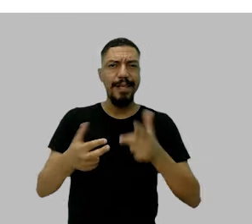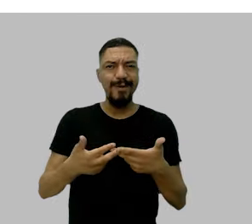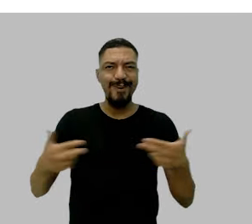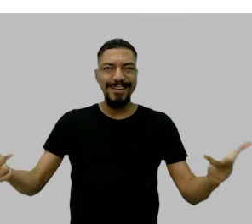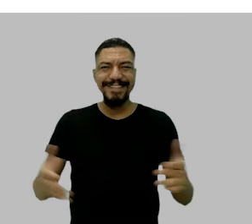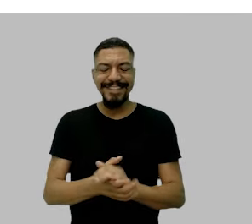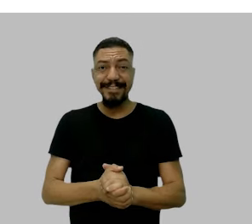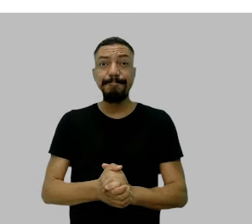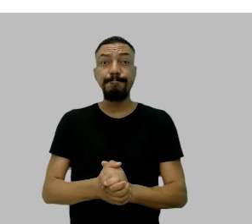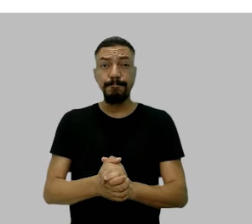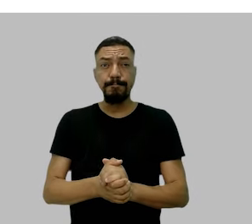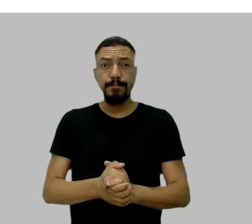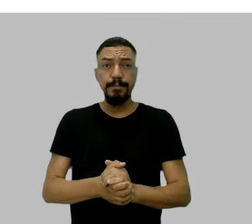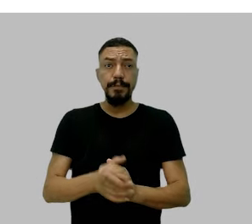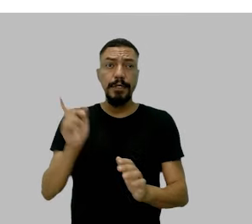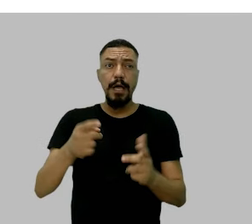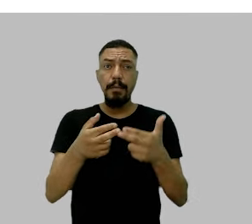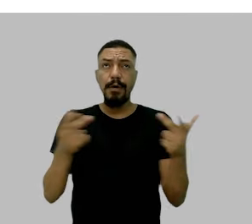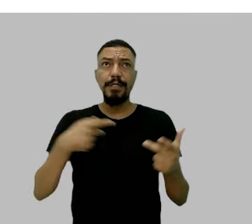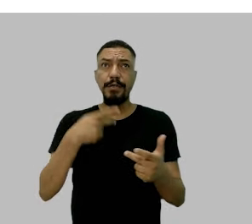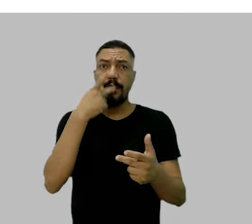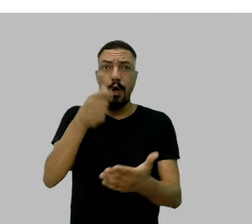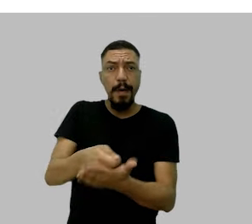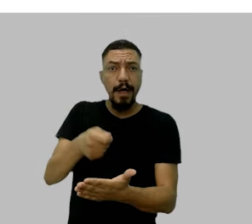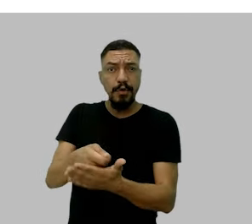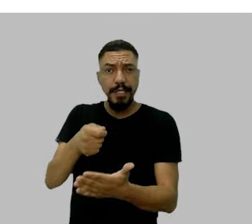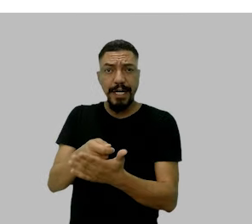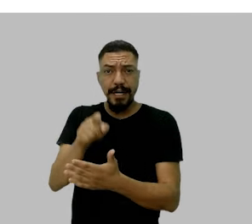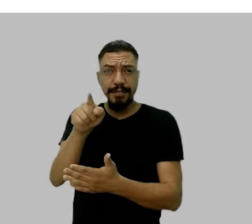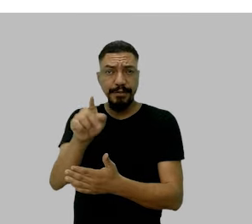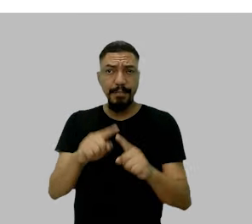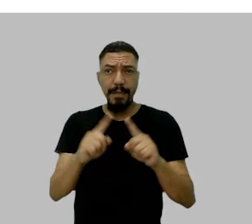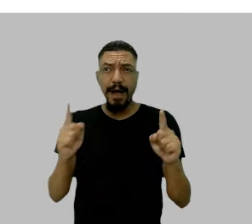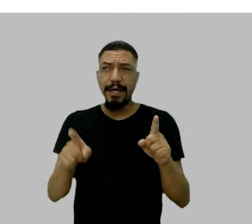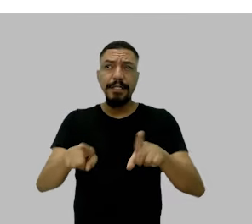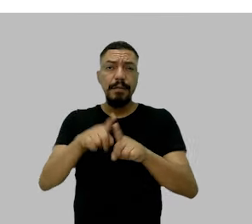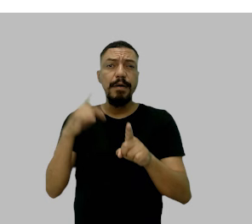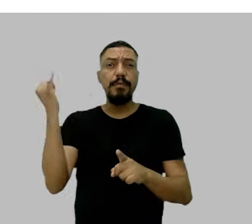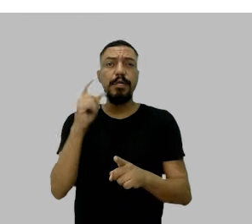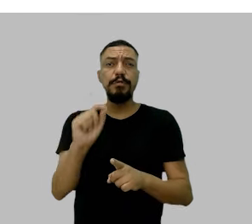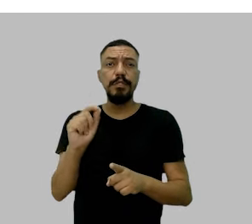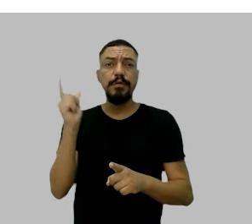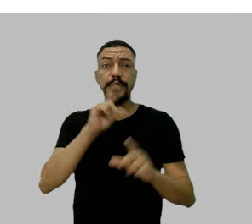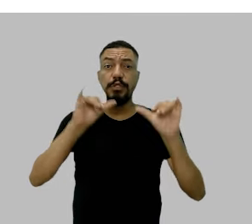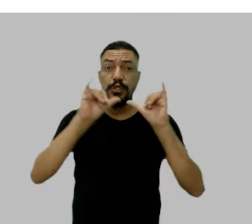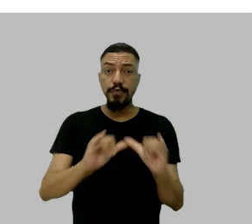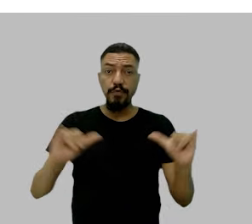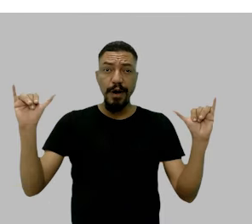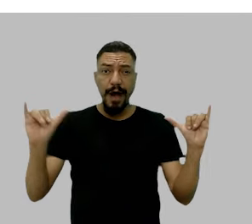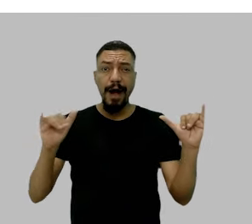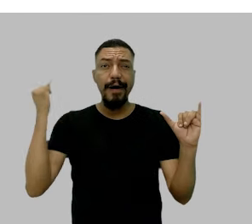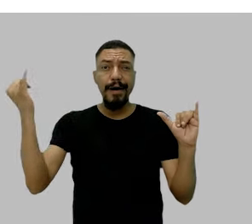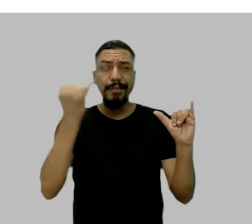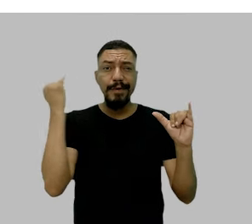que isso é uma coisa assim, estou falando da obrigatoriedade, mas eu acho também que é importante a gente divulgar a importância das leis